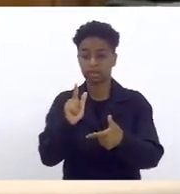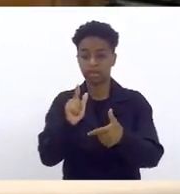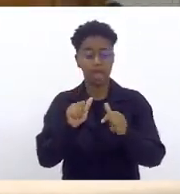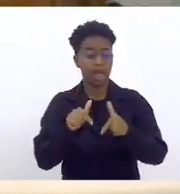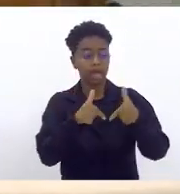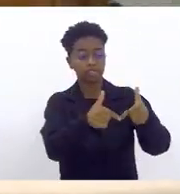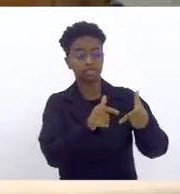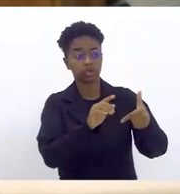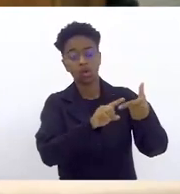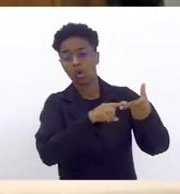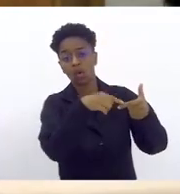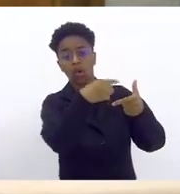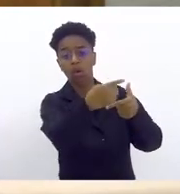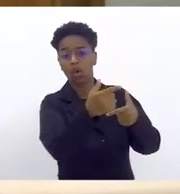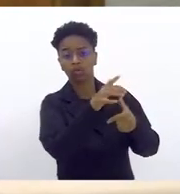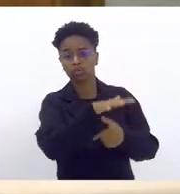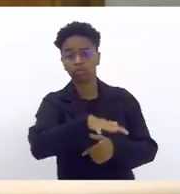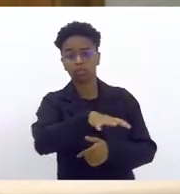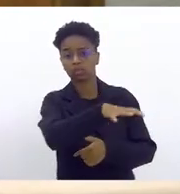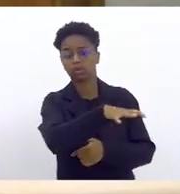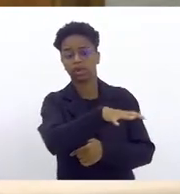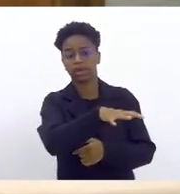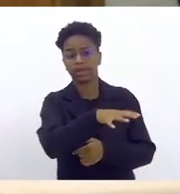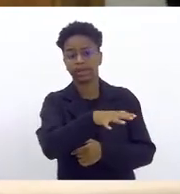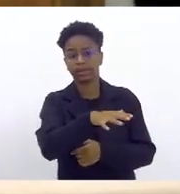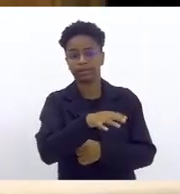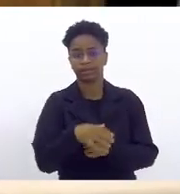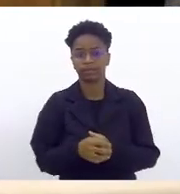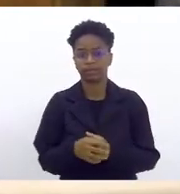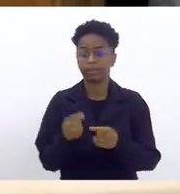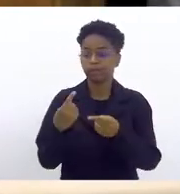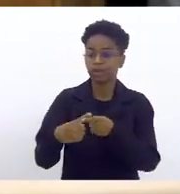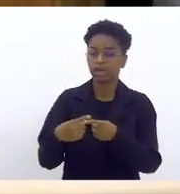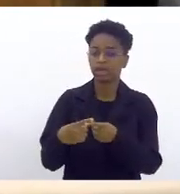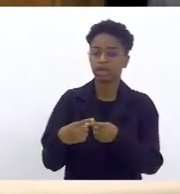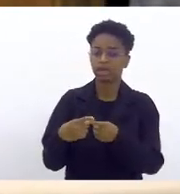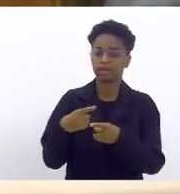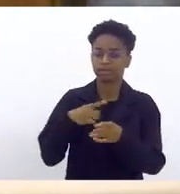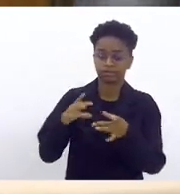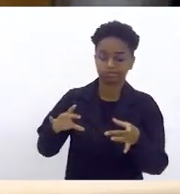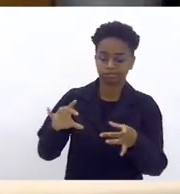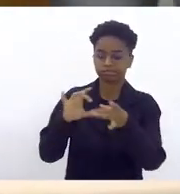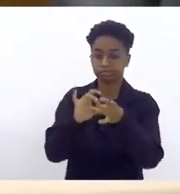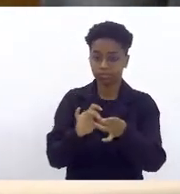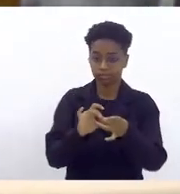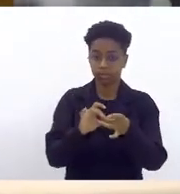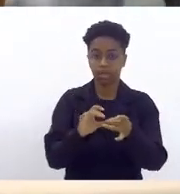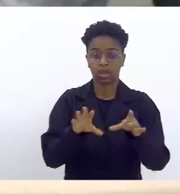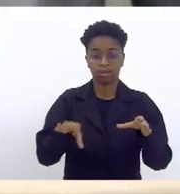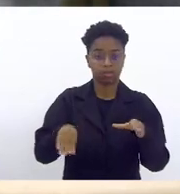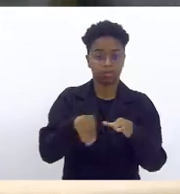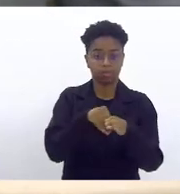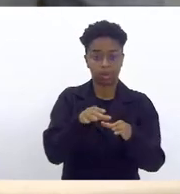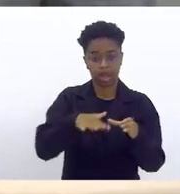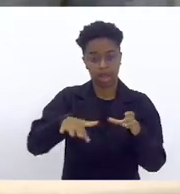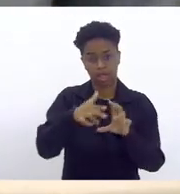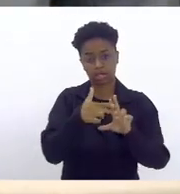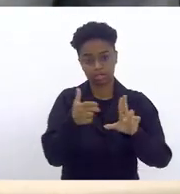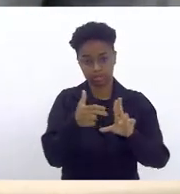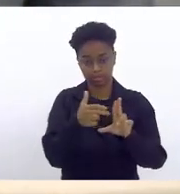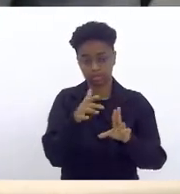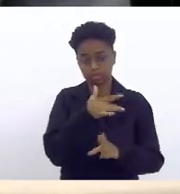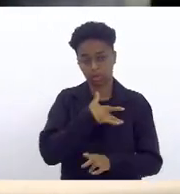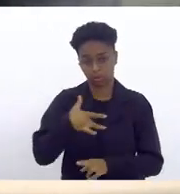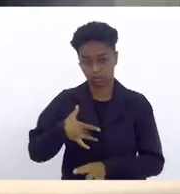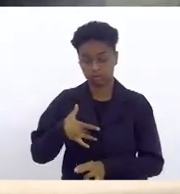e atinge a outras regiões no que tange a esse complexo a partir das experiências